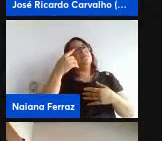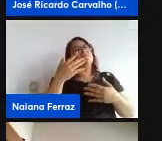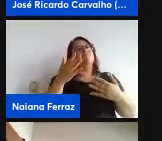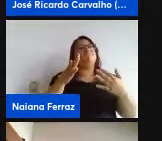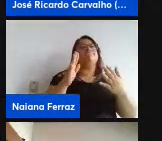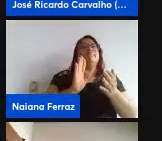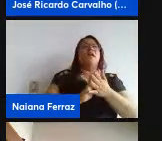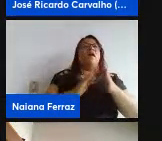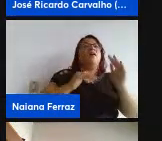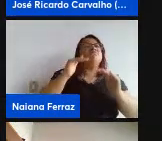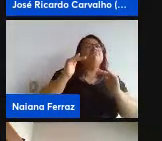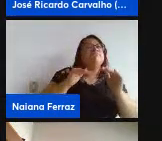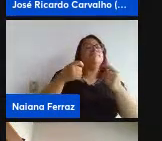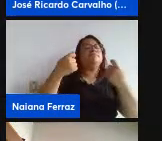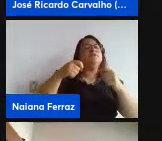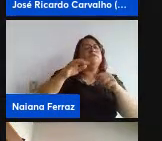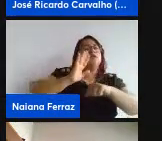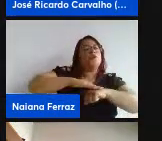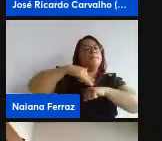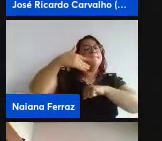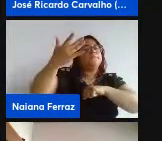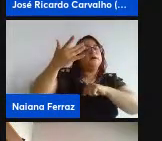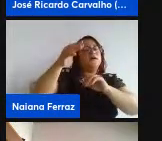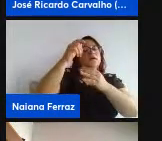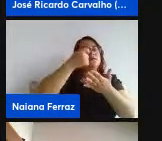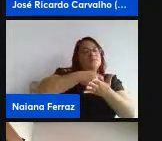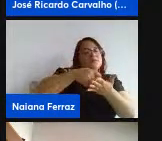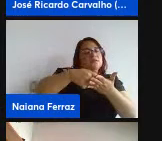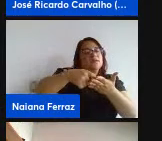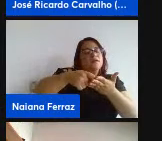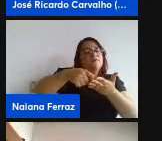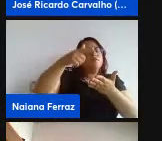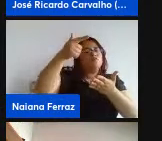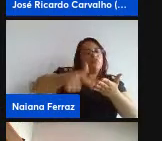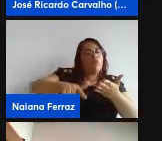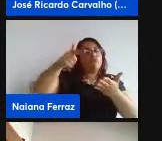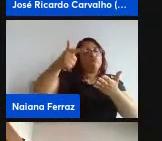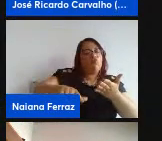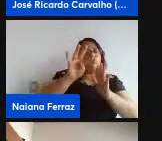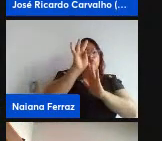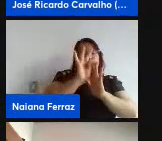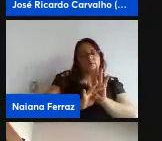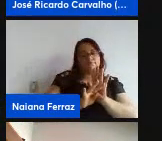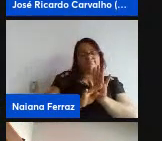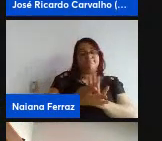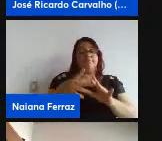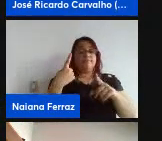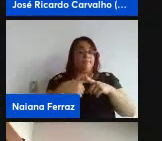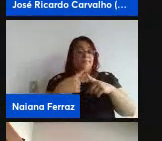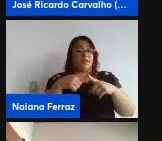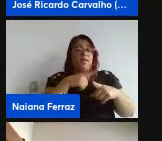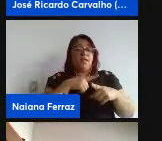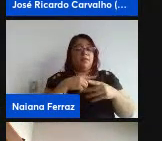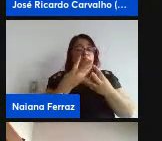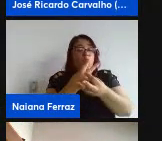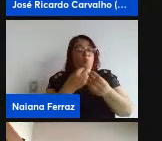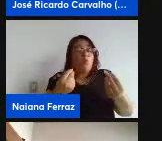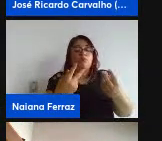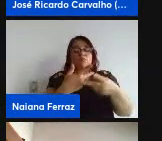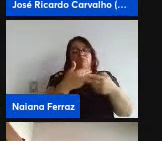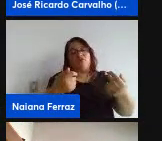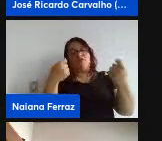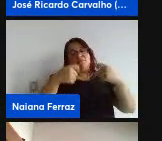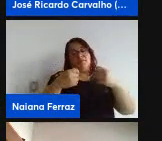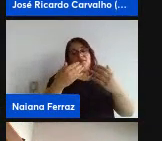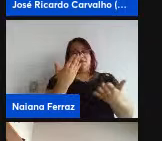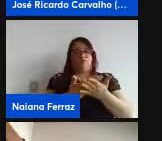de uma versão, né? Porque aqui há muitas questões a serem trabalhadas, né? Aqui,